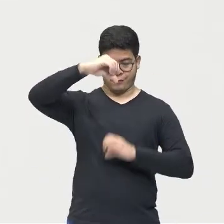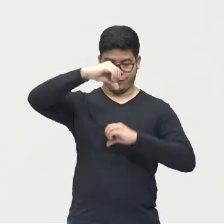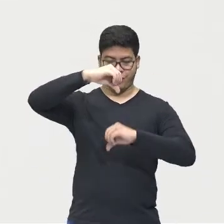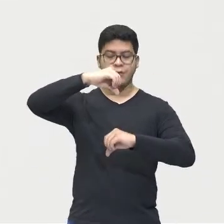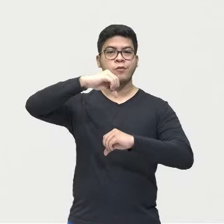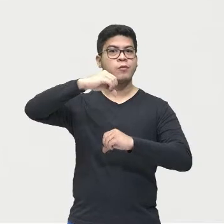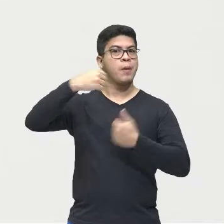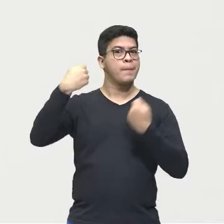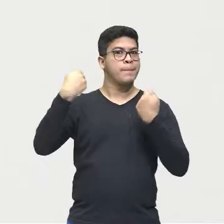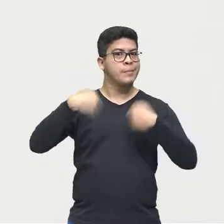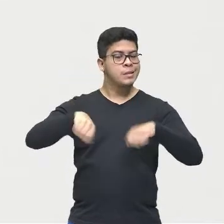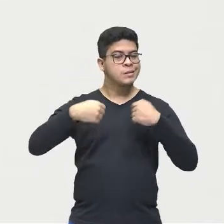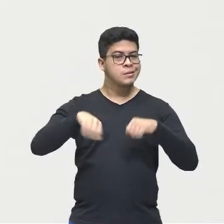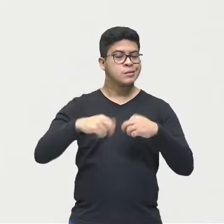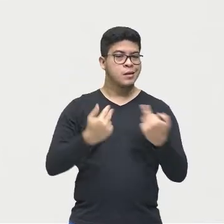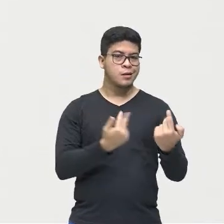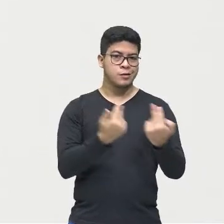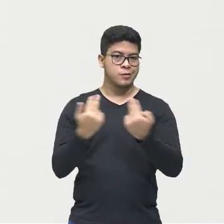9.